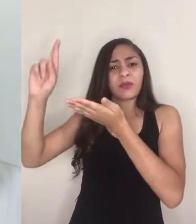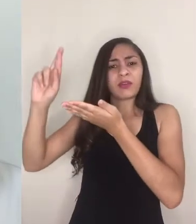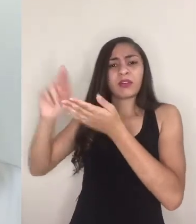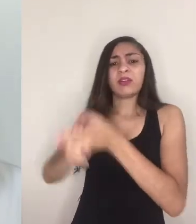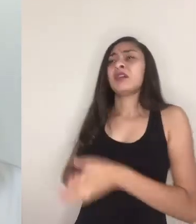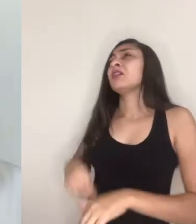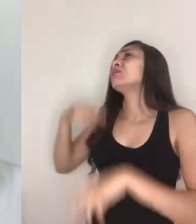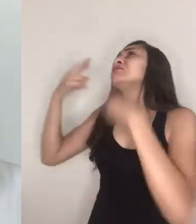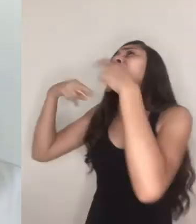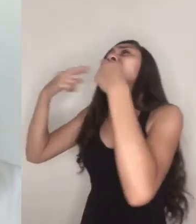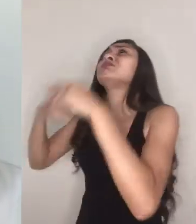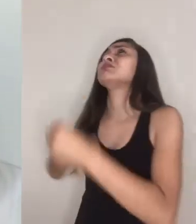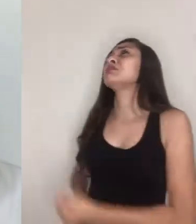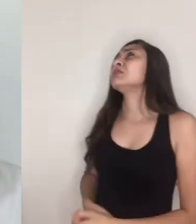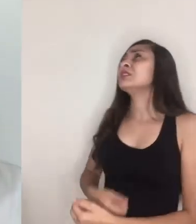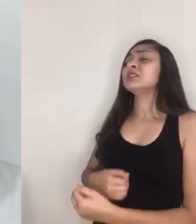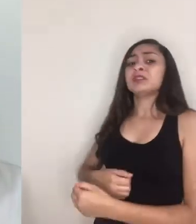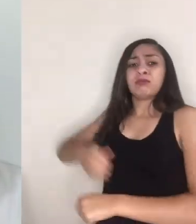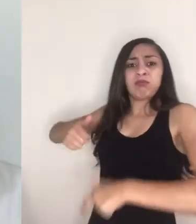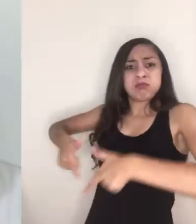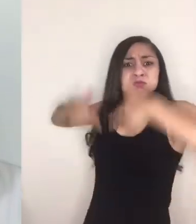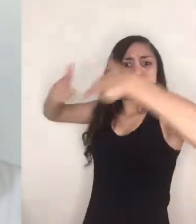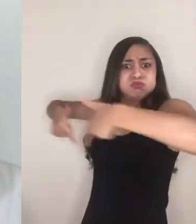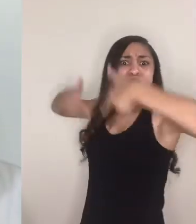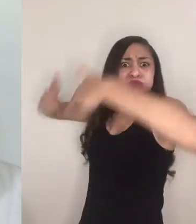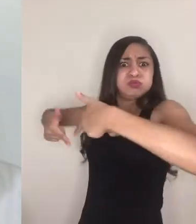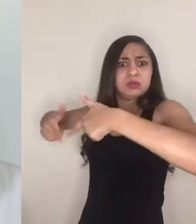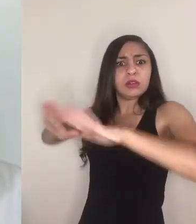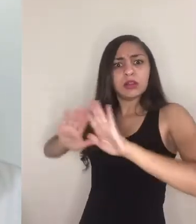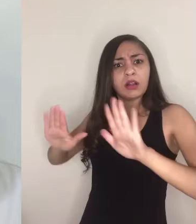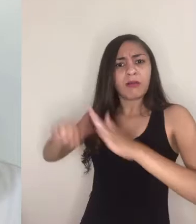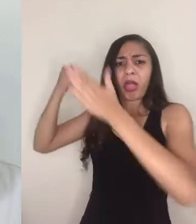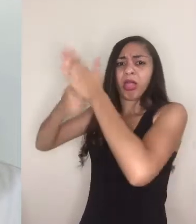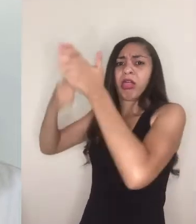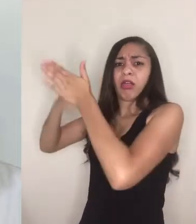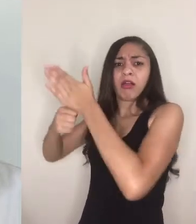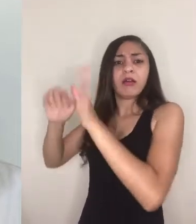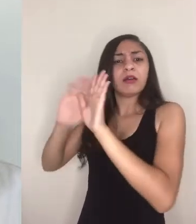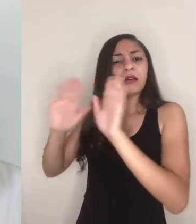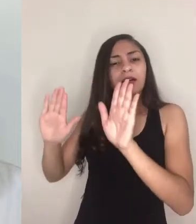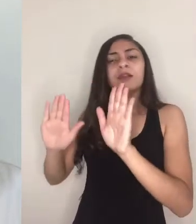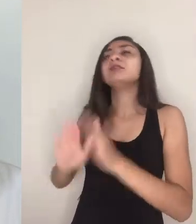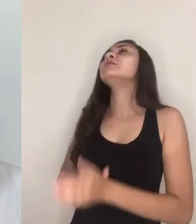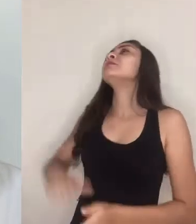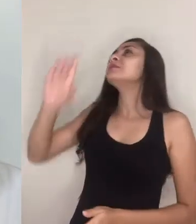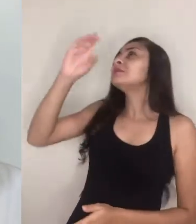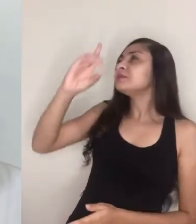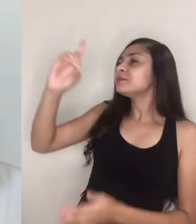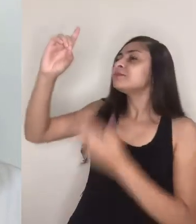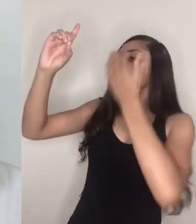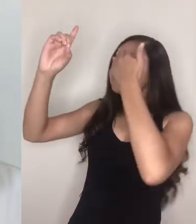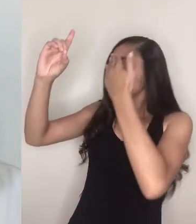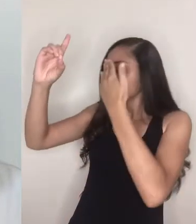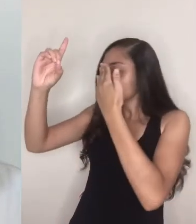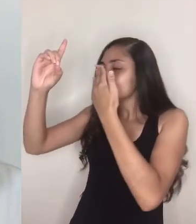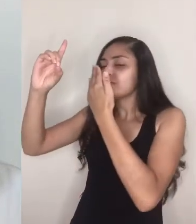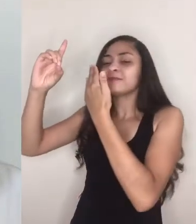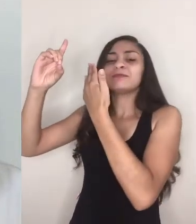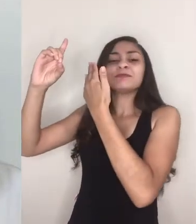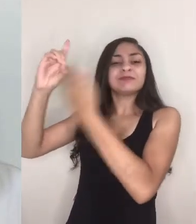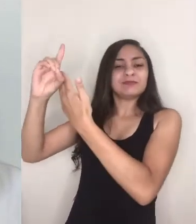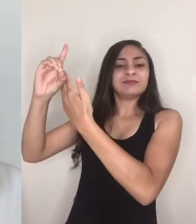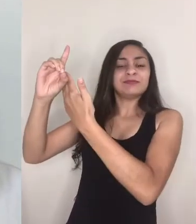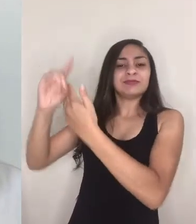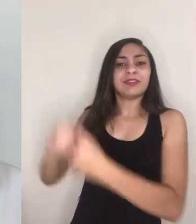Deus, apenas clamar confiantemente, esperando no seu agir. Concluo